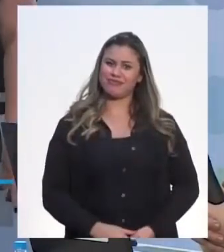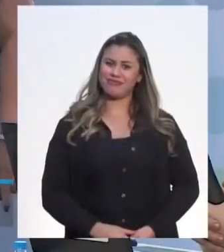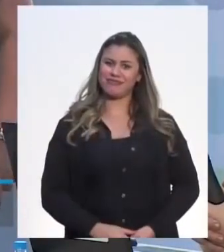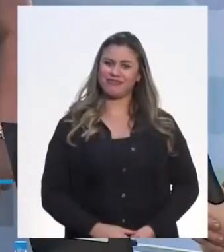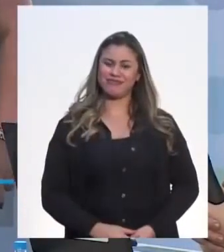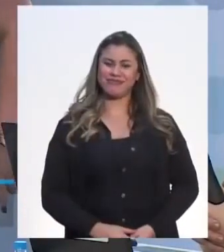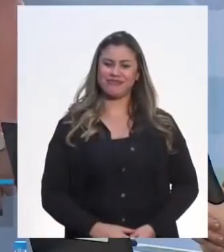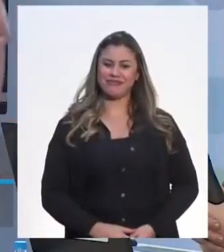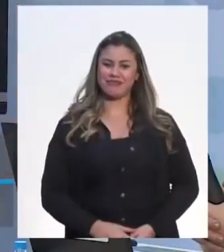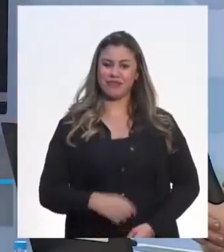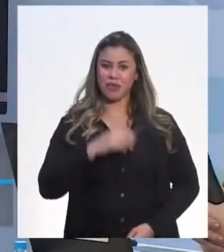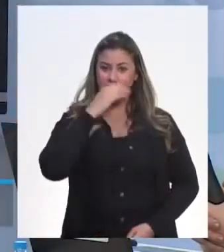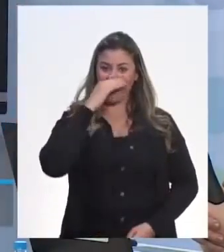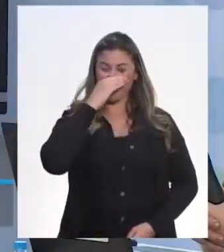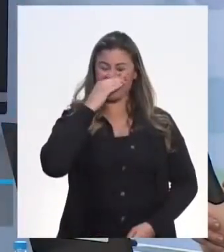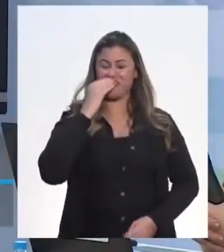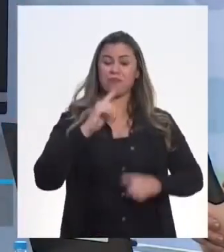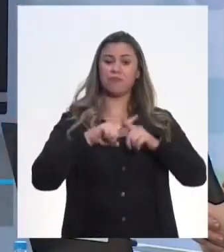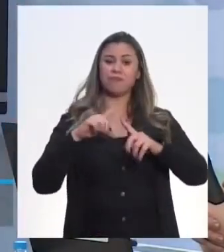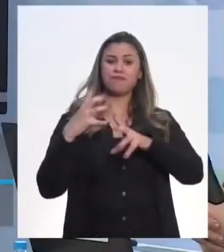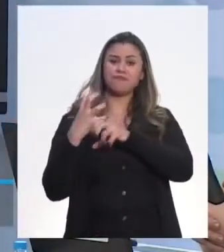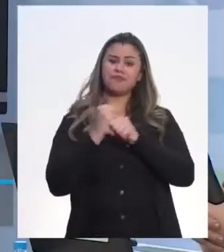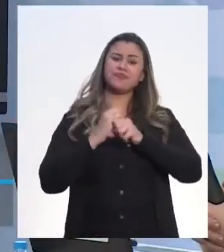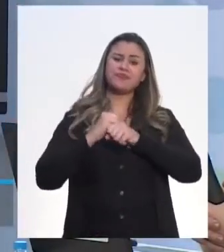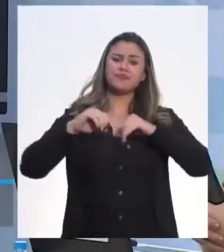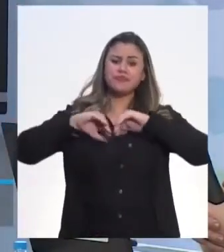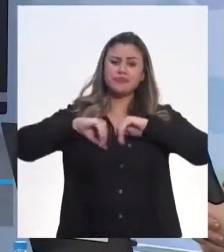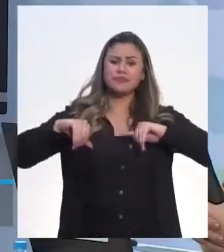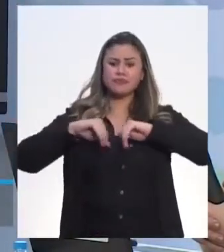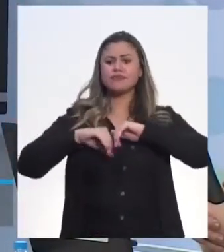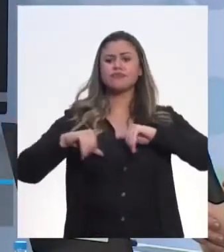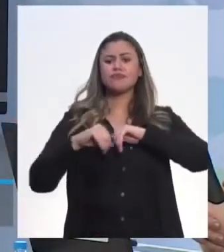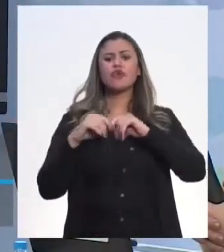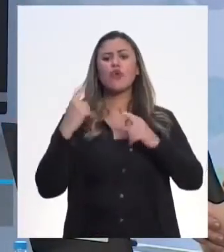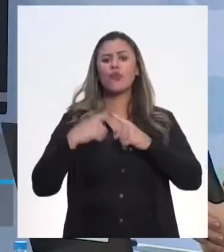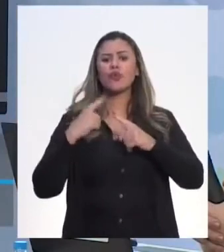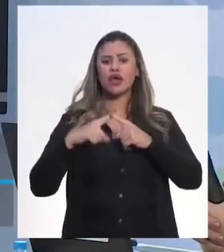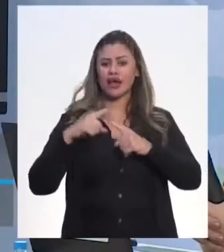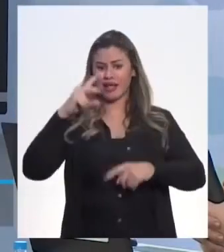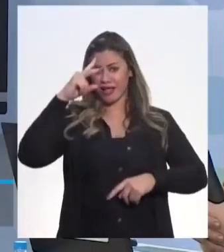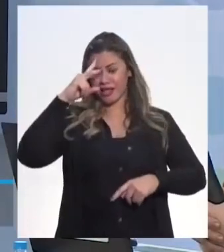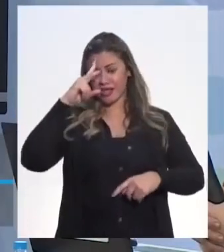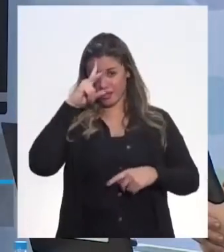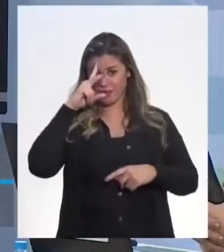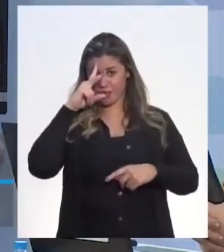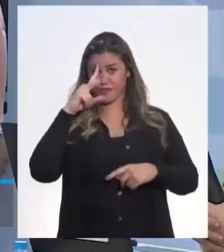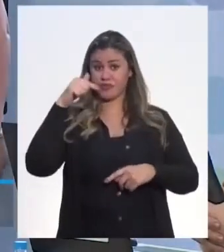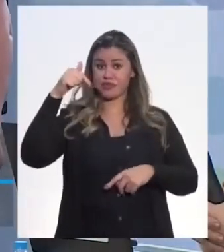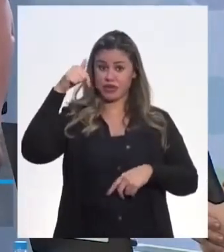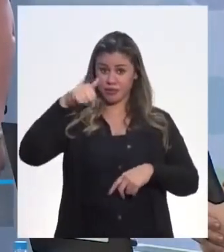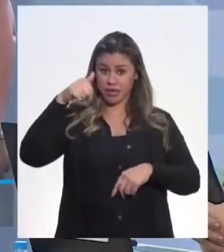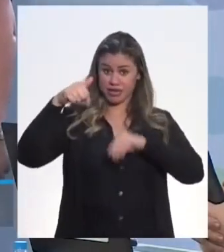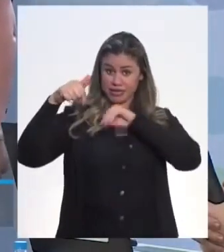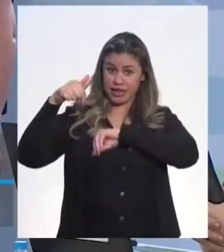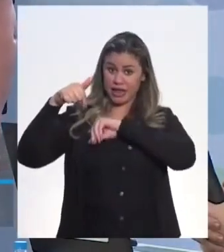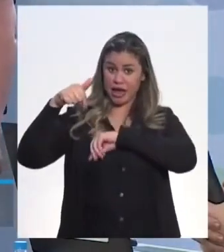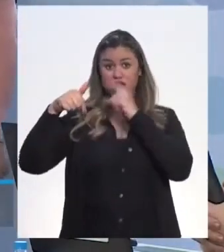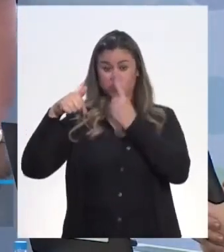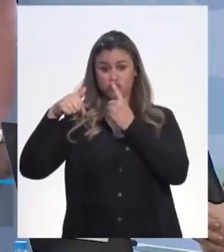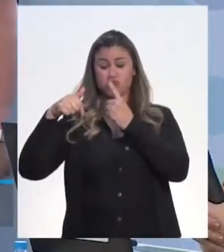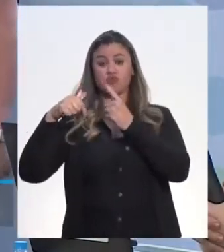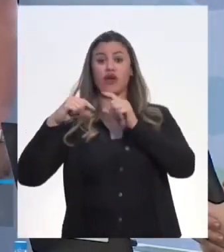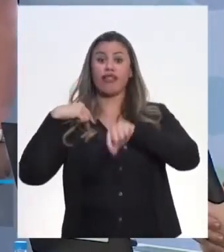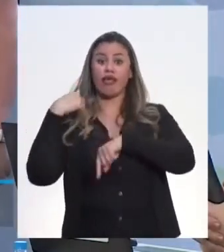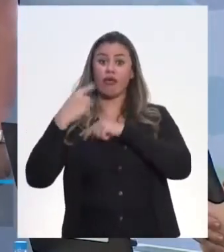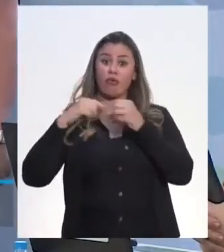a partir do oitavo mês o aumento do salário dela lembra e quando eu tenho